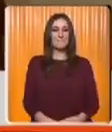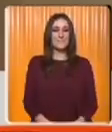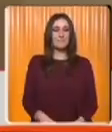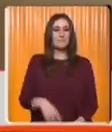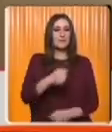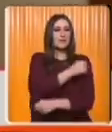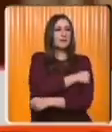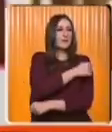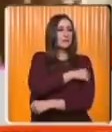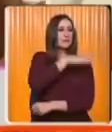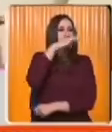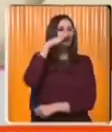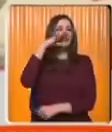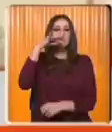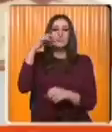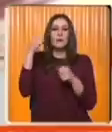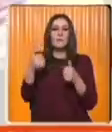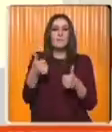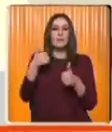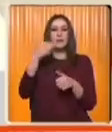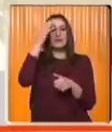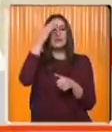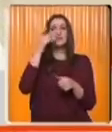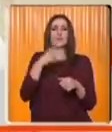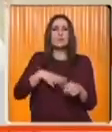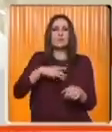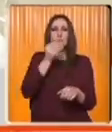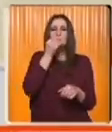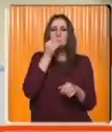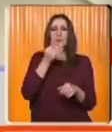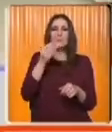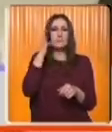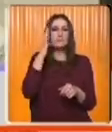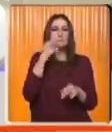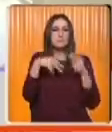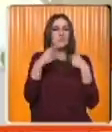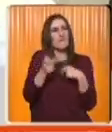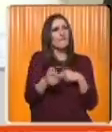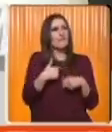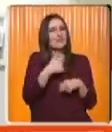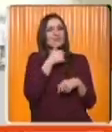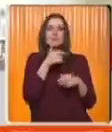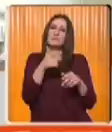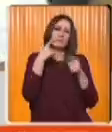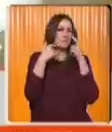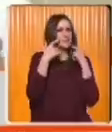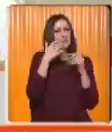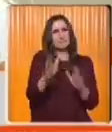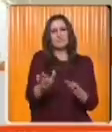Ai, que cheira tão bem nesta casa, Carolinha, acho que vou ficar para almoçar. Posso fechar aqui a porta? Oh, Carla, não esteja